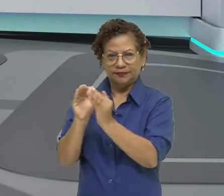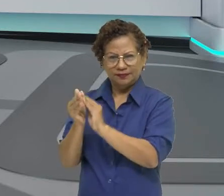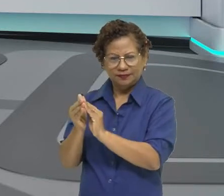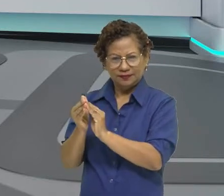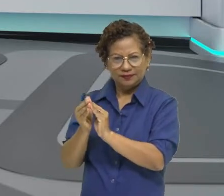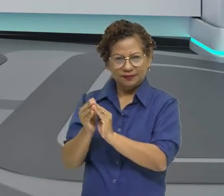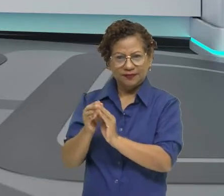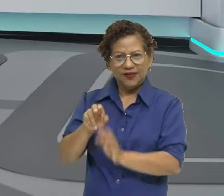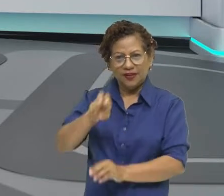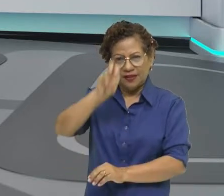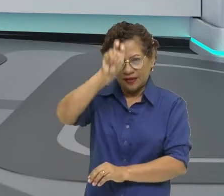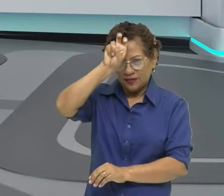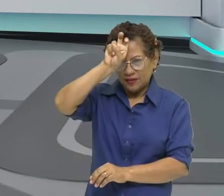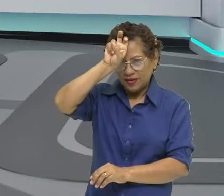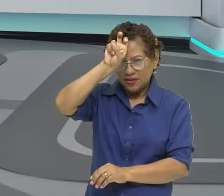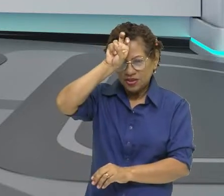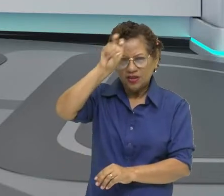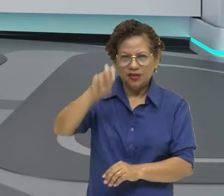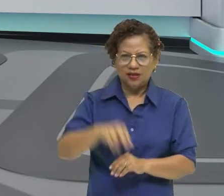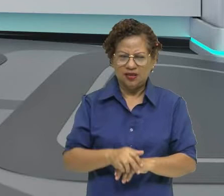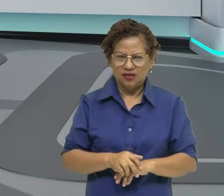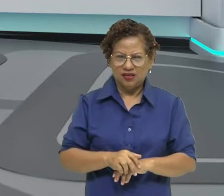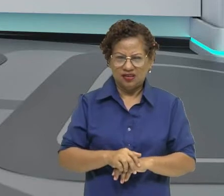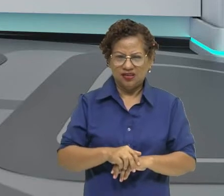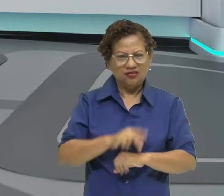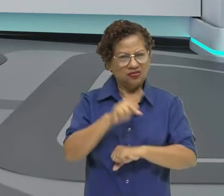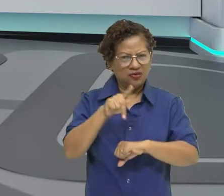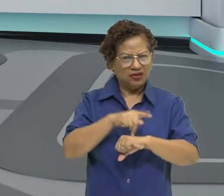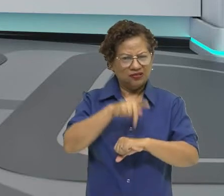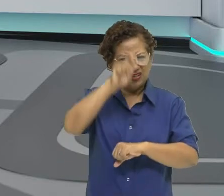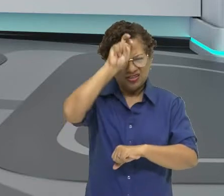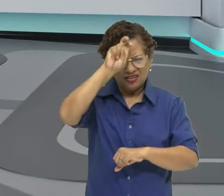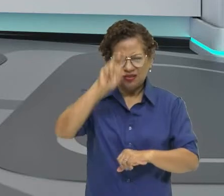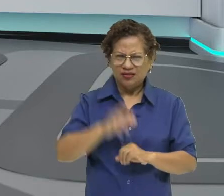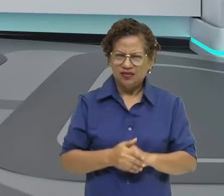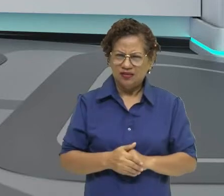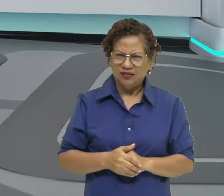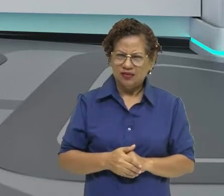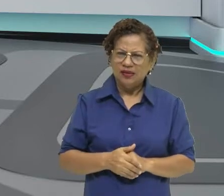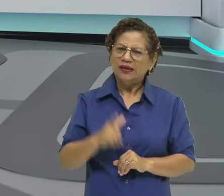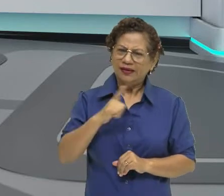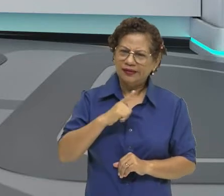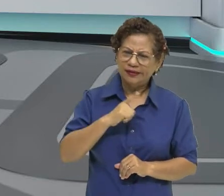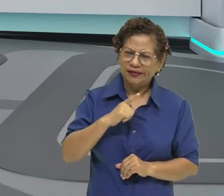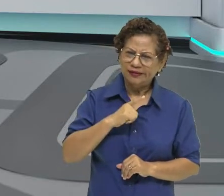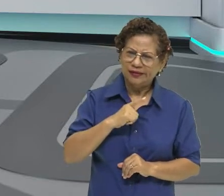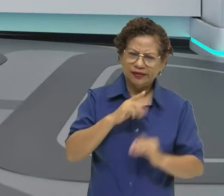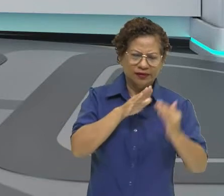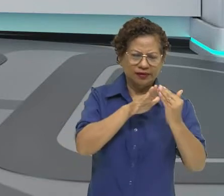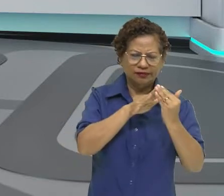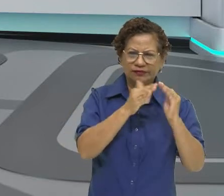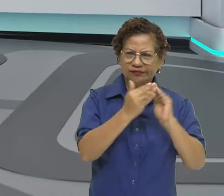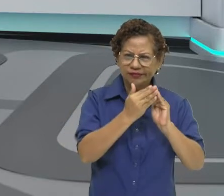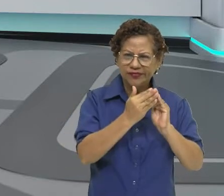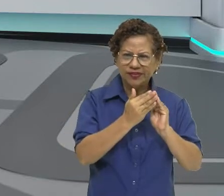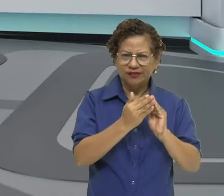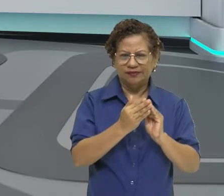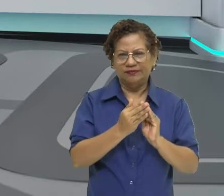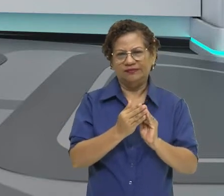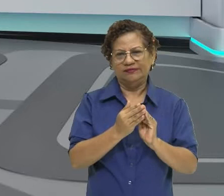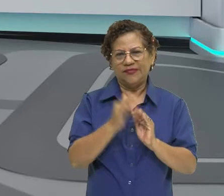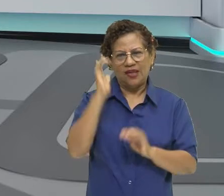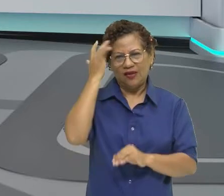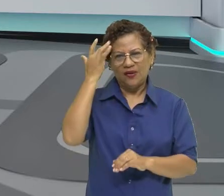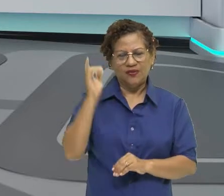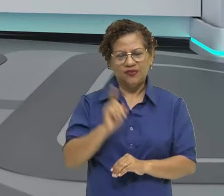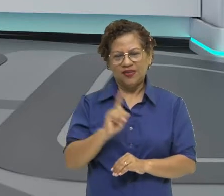nos dias de hoje? Acho que não, né? Do jeito que era feito assim, acho que não. Então, dando continuidade